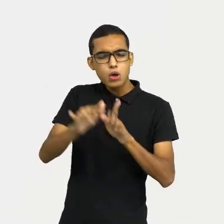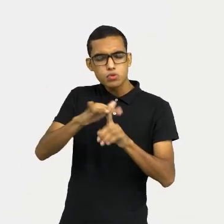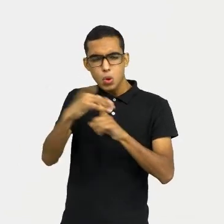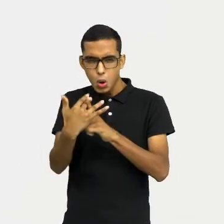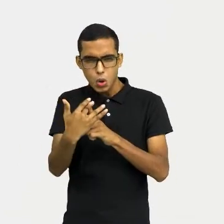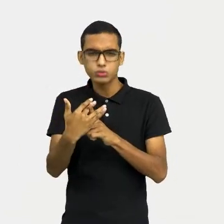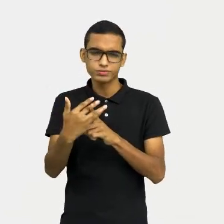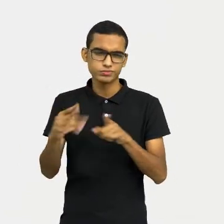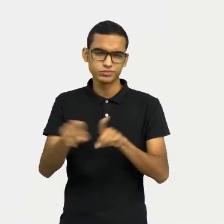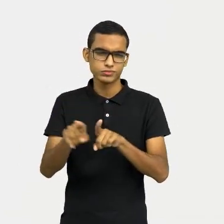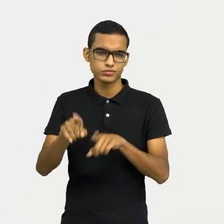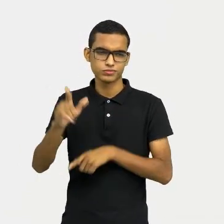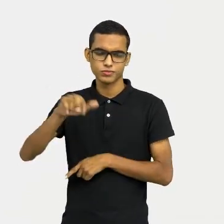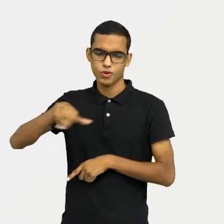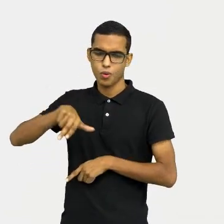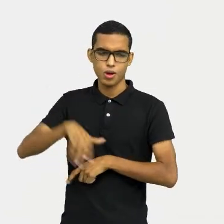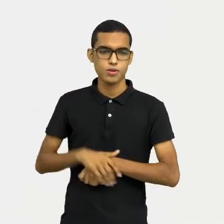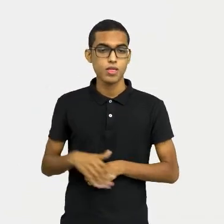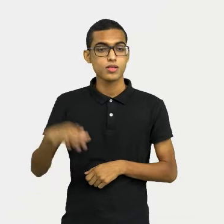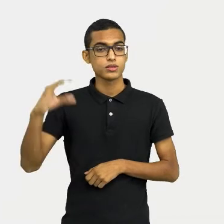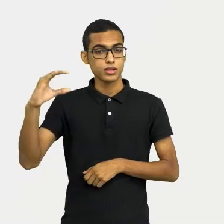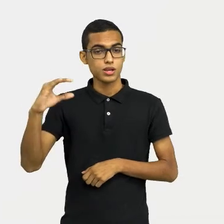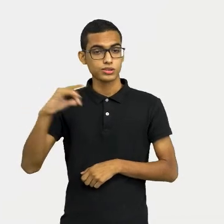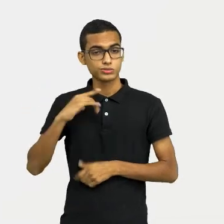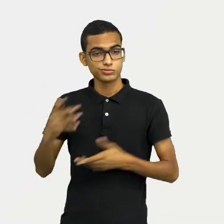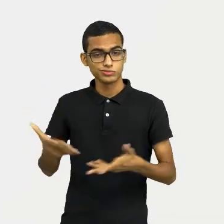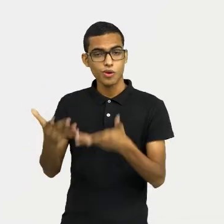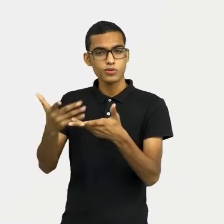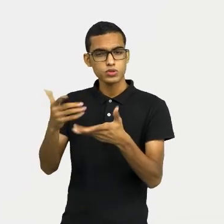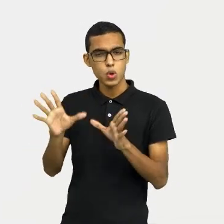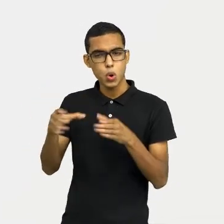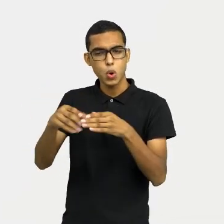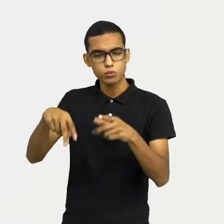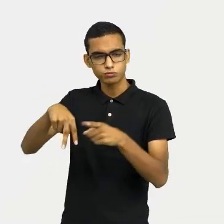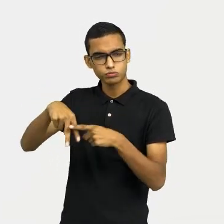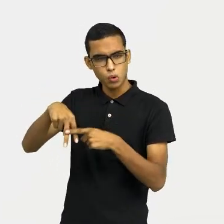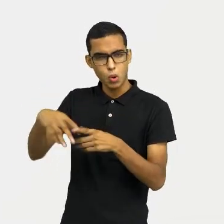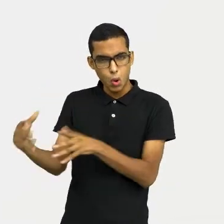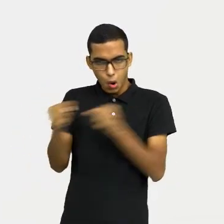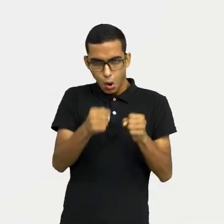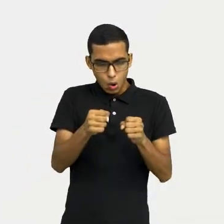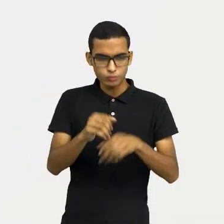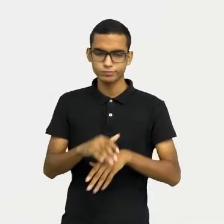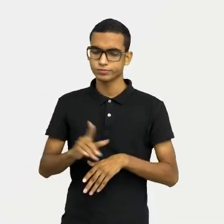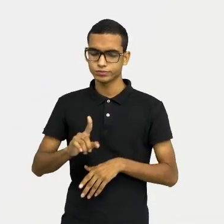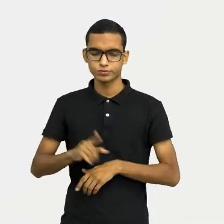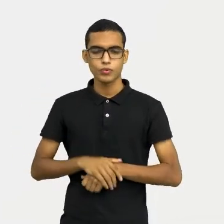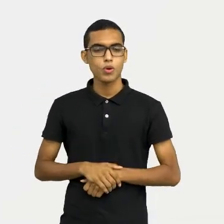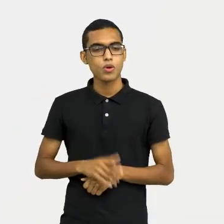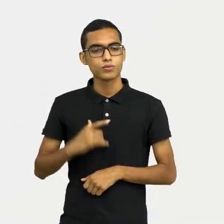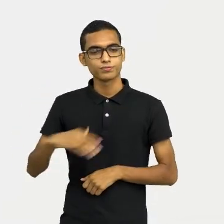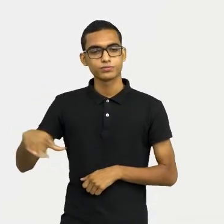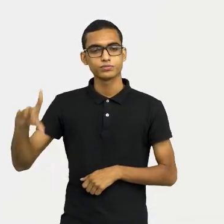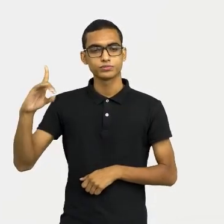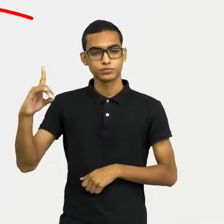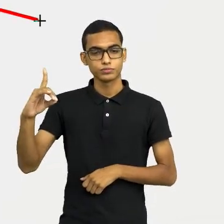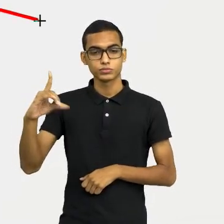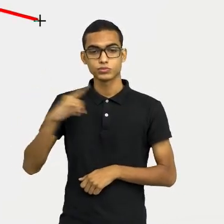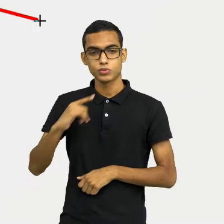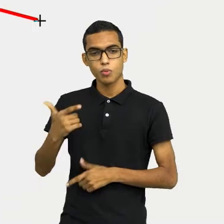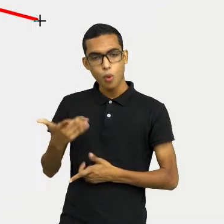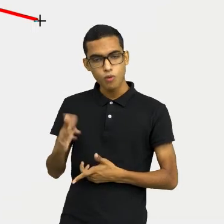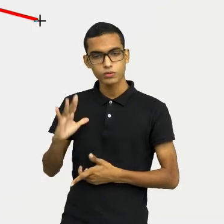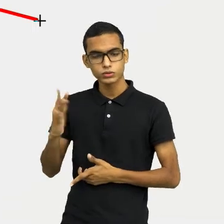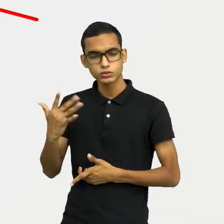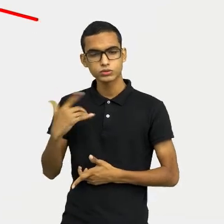favorecer a ascensão de grupos anarquistas, porém, olha só o que diz a questão D. Eles vão corroer a crença na